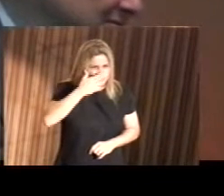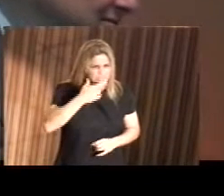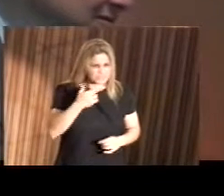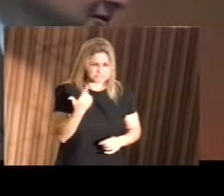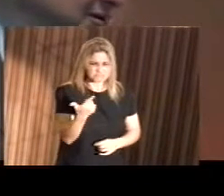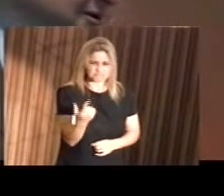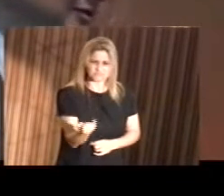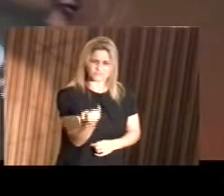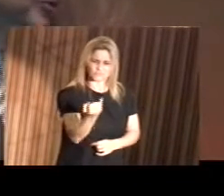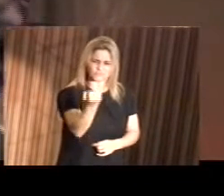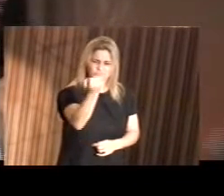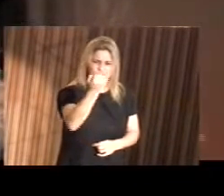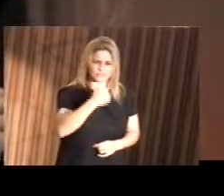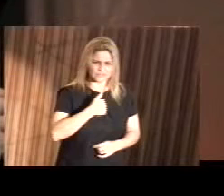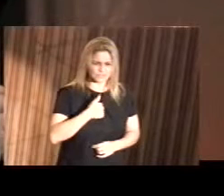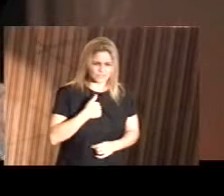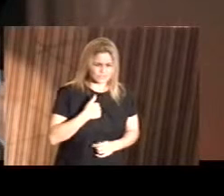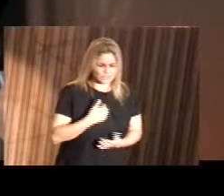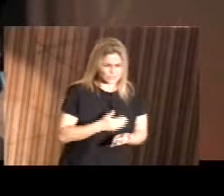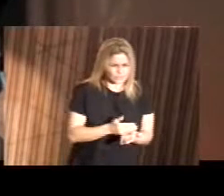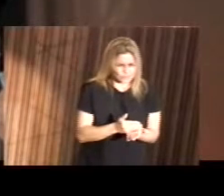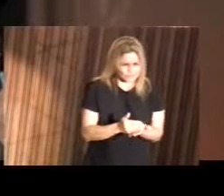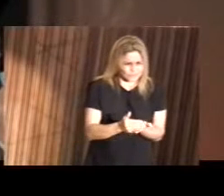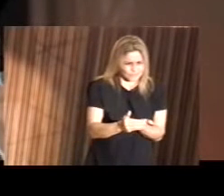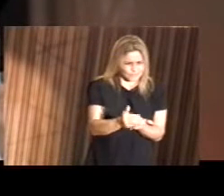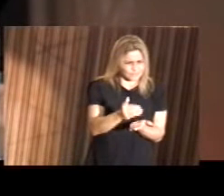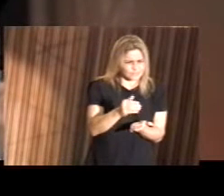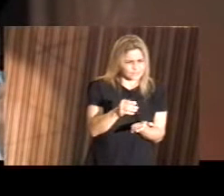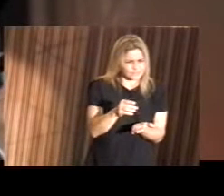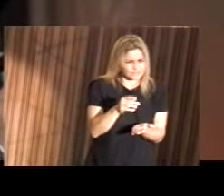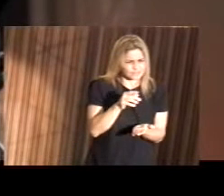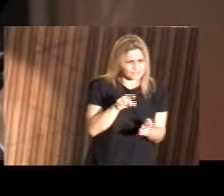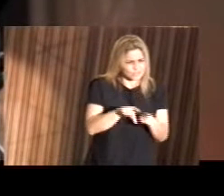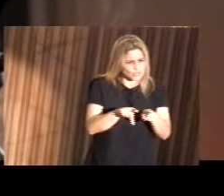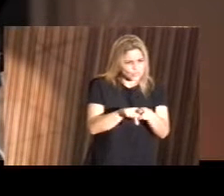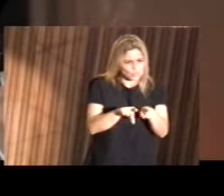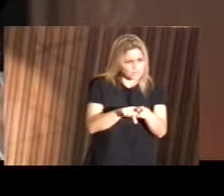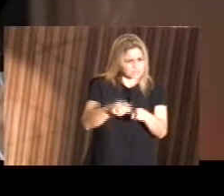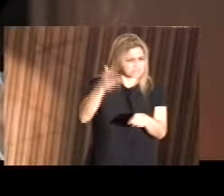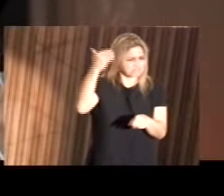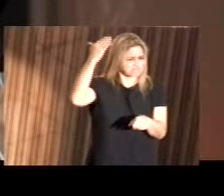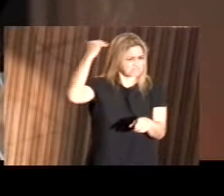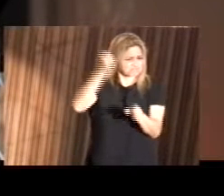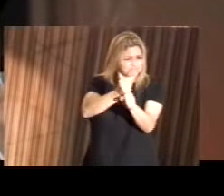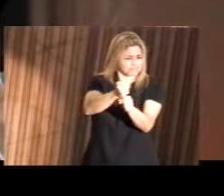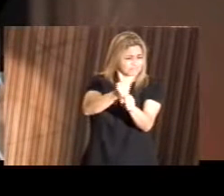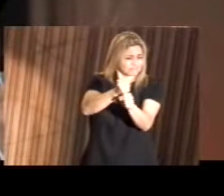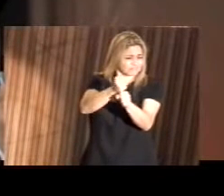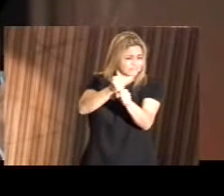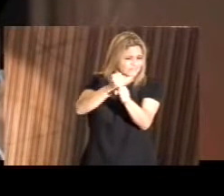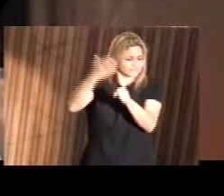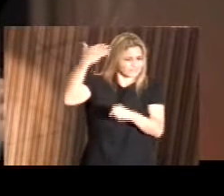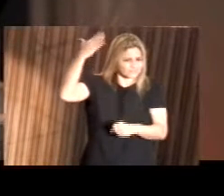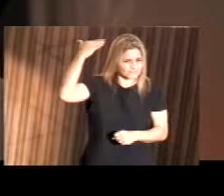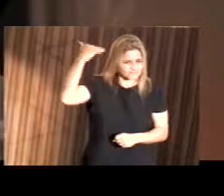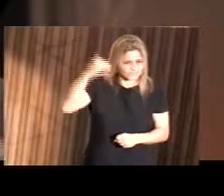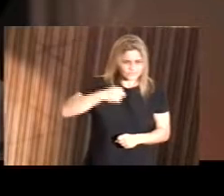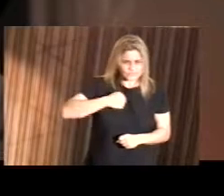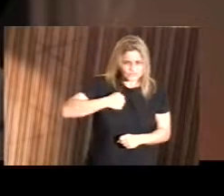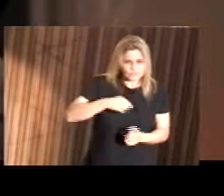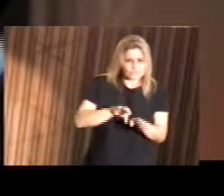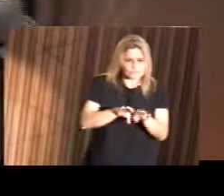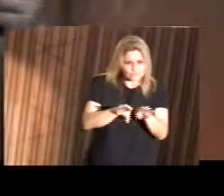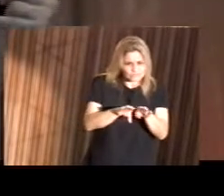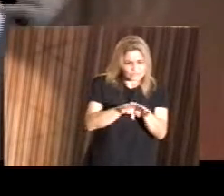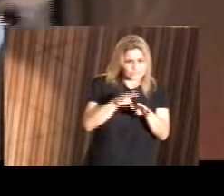apagadas, eu fico vendo alguma coisa muito parecida com aquilo que existia naquela época. Quando eu vejo